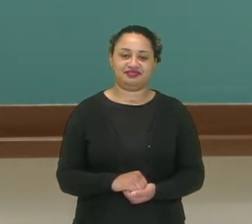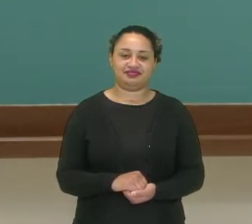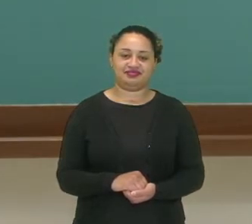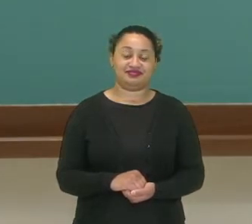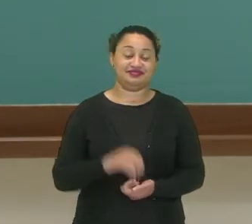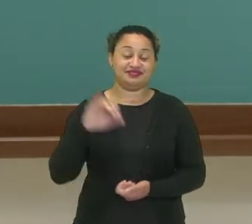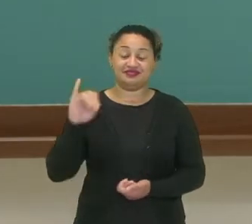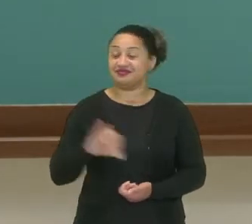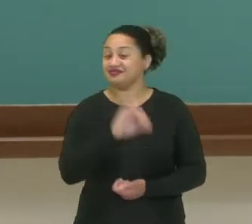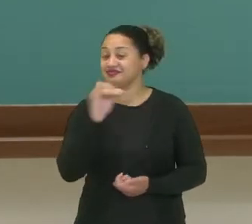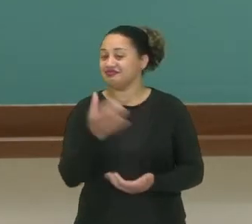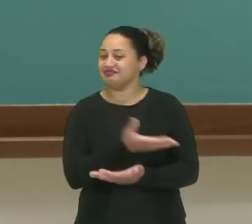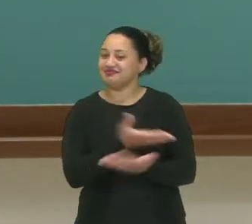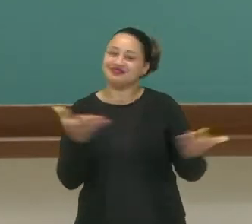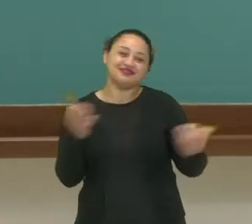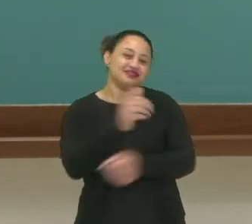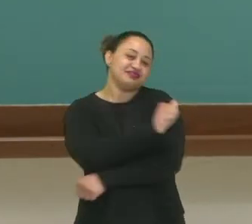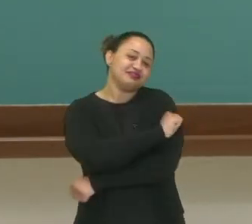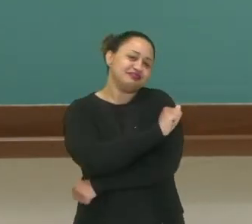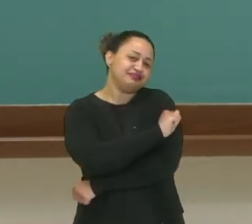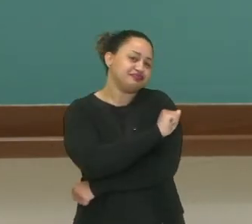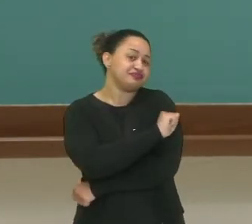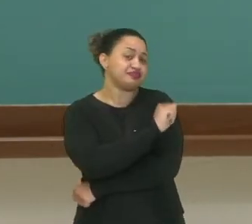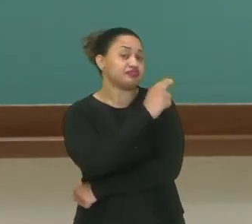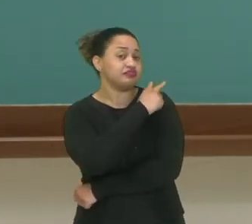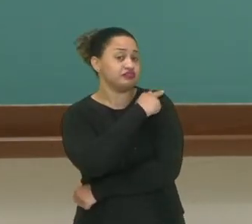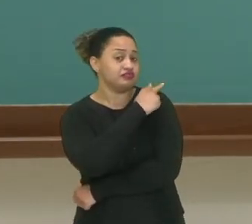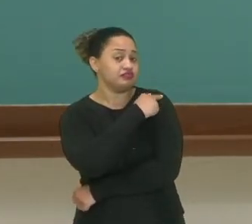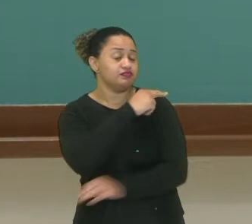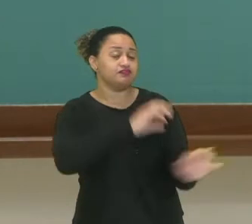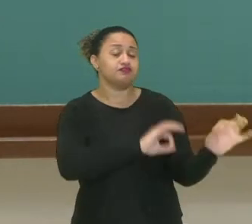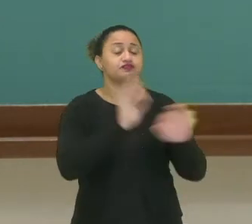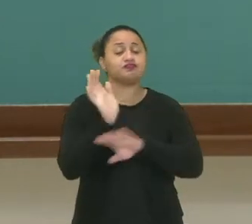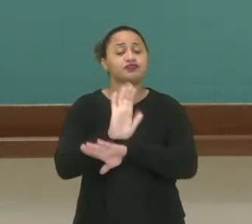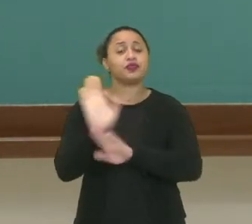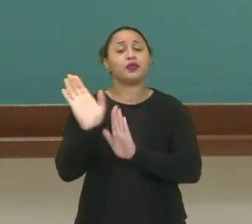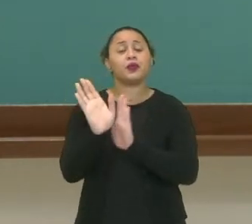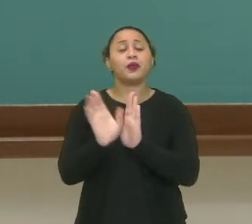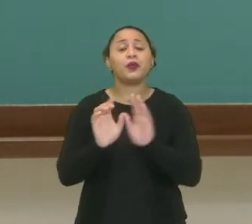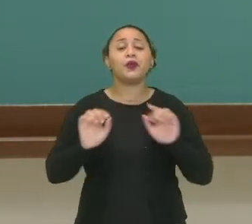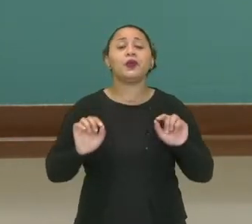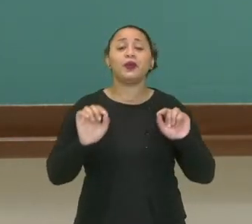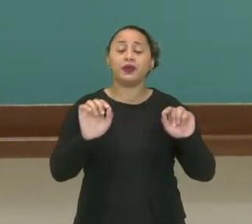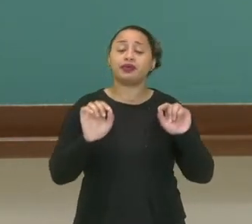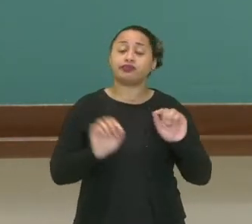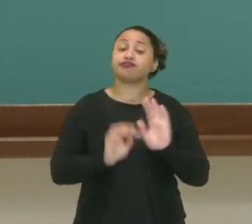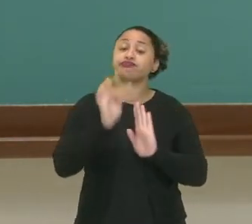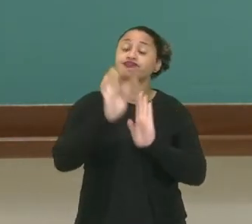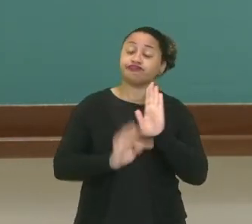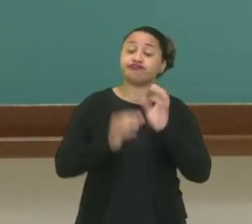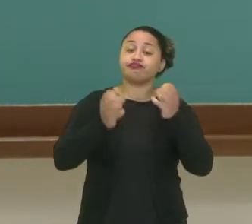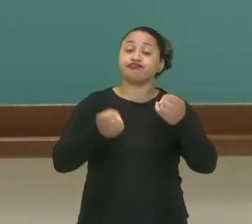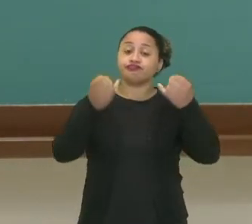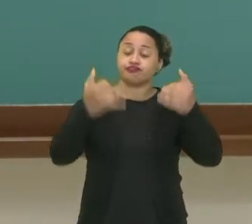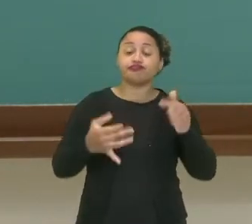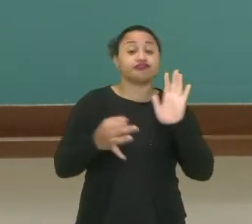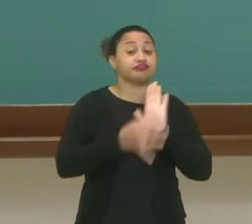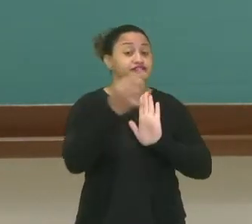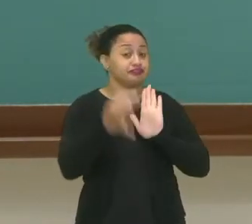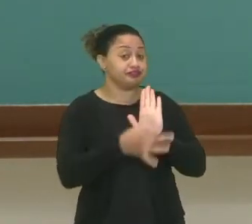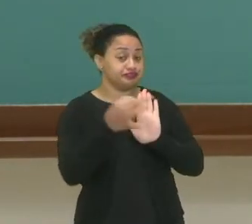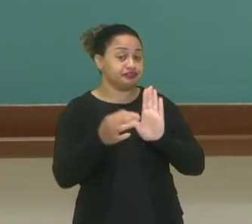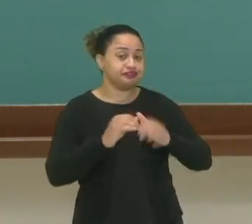Olá, caríssimos estudantes da segunda série. Nesse vídeo, vamos falar sobre texto dissertativo